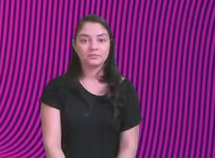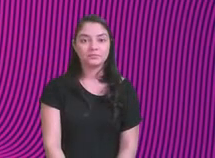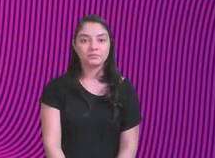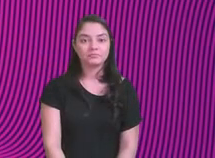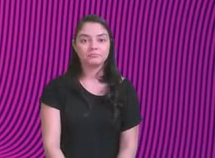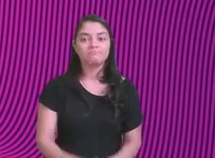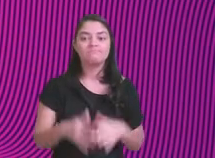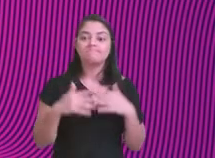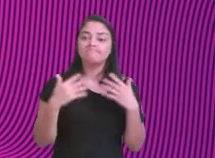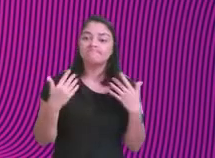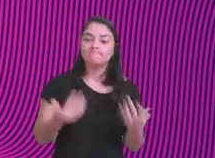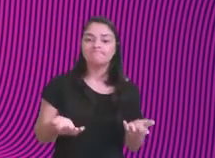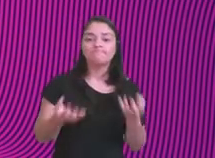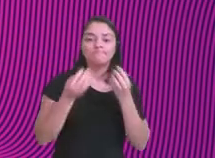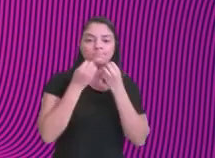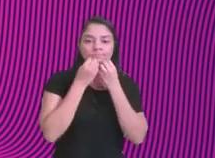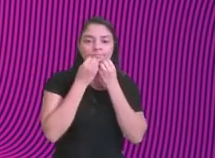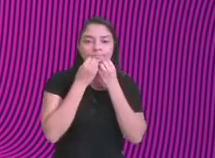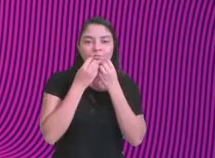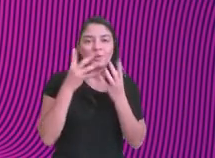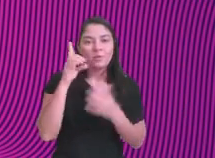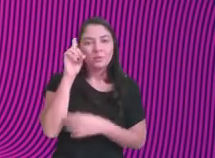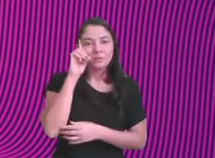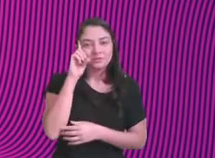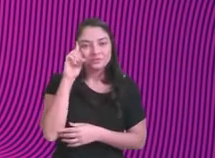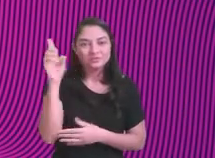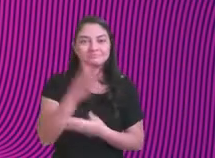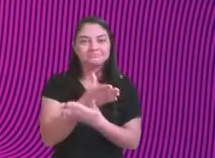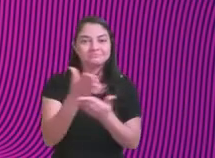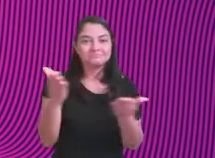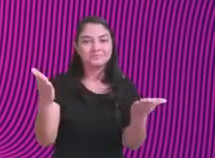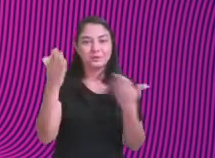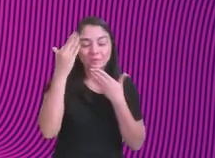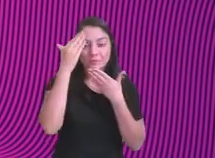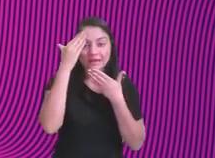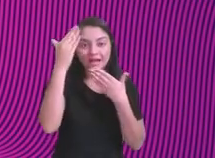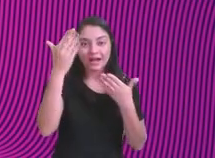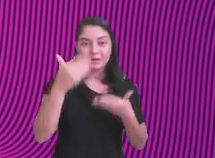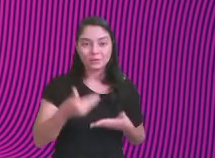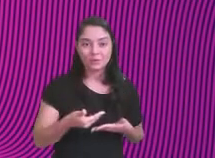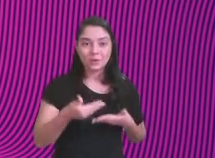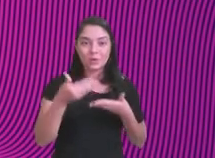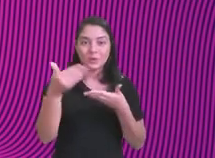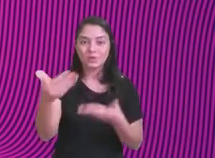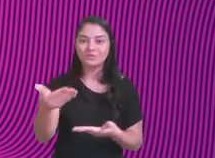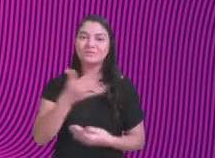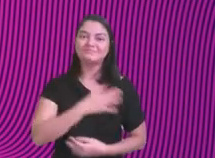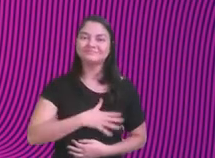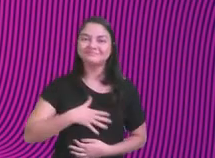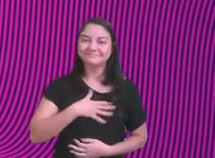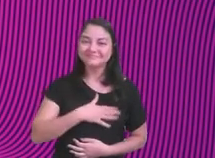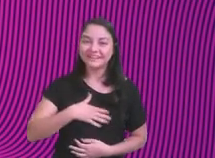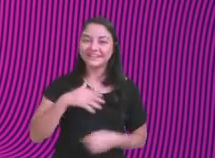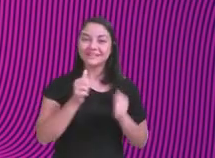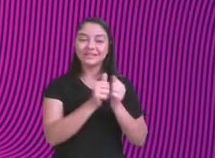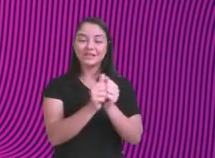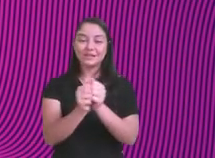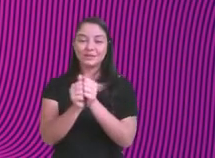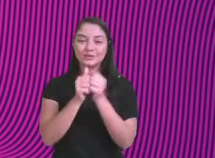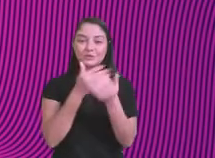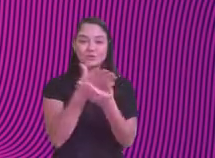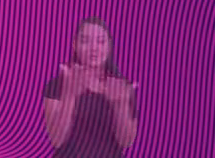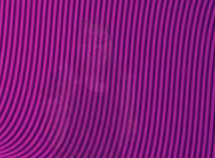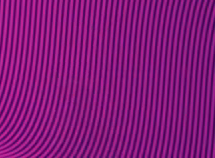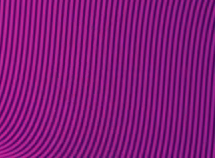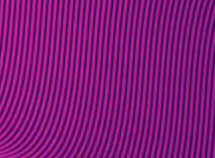Bom, bom dia, obrigado pelo convite e um prazer estar aqui com vocês. Apesar do Rodrigo ter cabelo branco, eu não